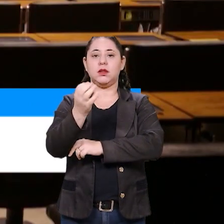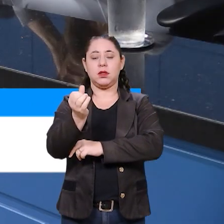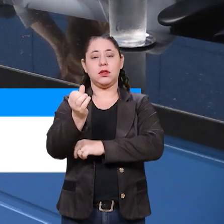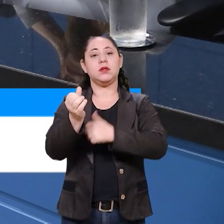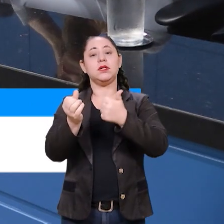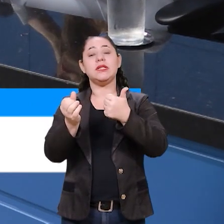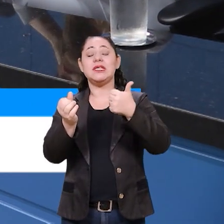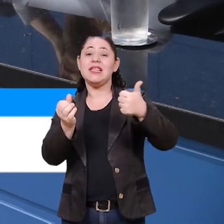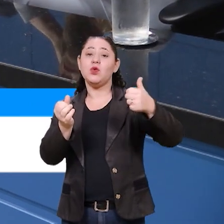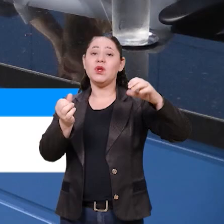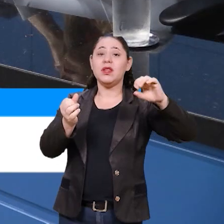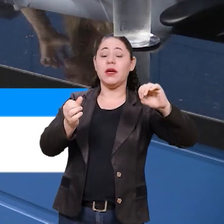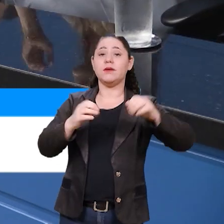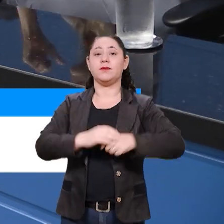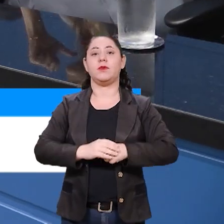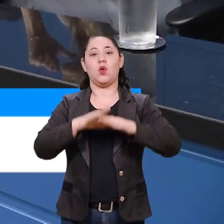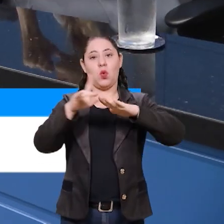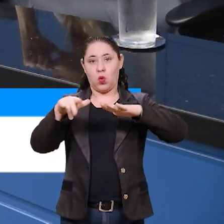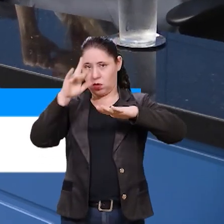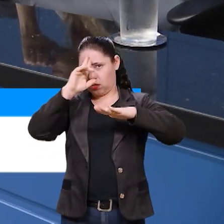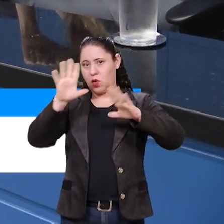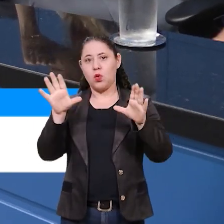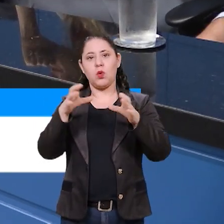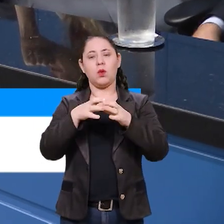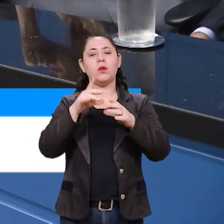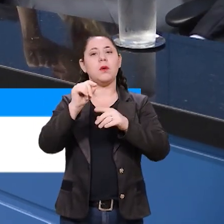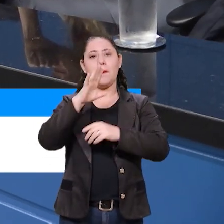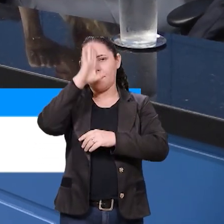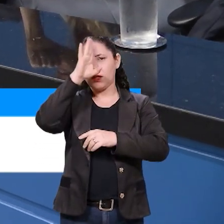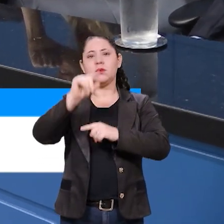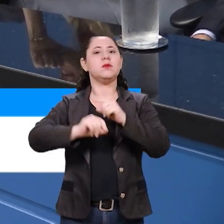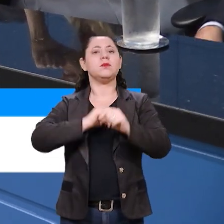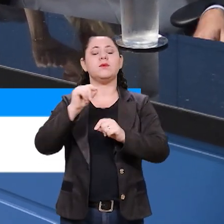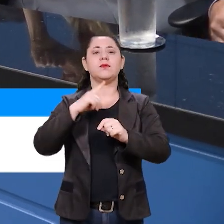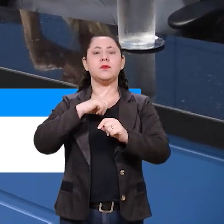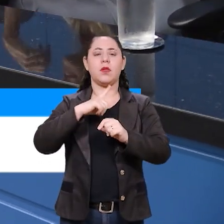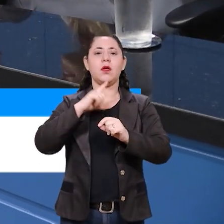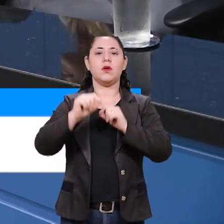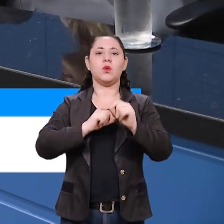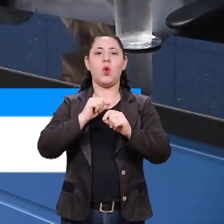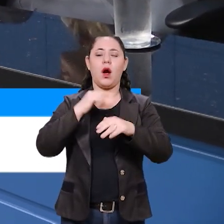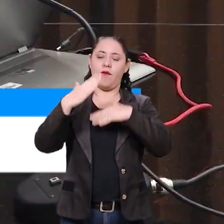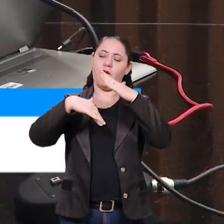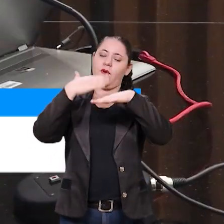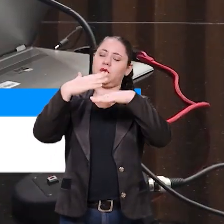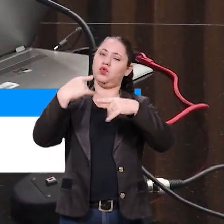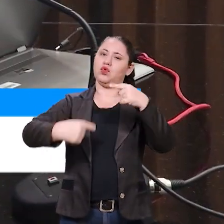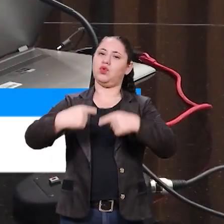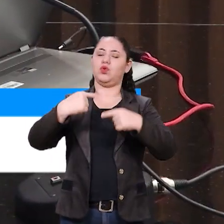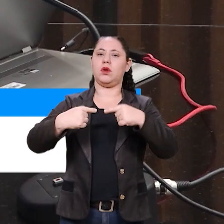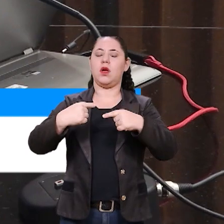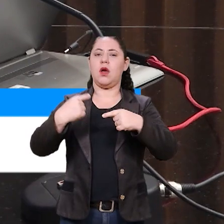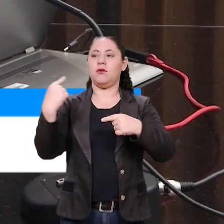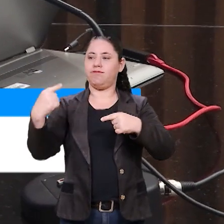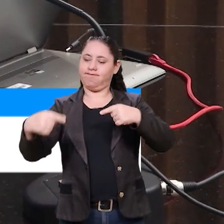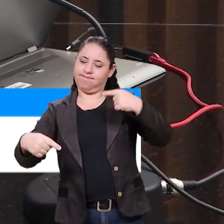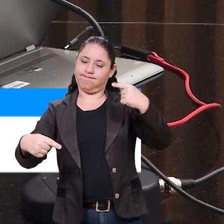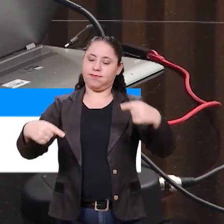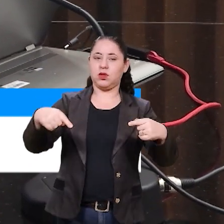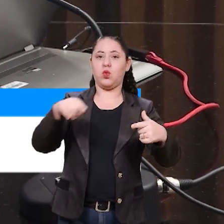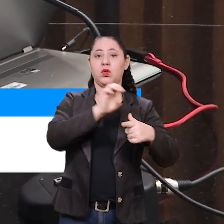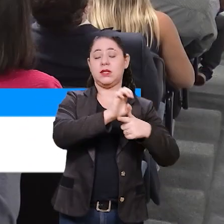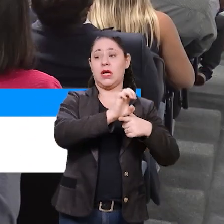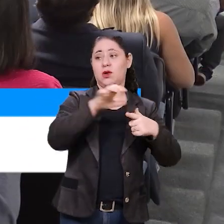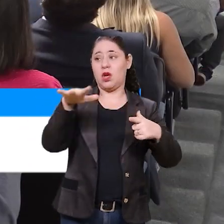110. Para os integrantes da mesa, o consenso é de que o principal entrave para o avanço das discussões é a disputa entre os estados